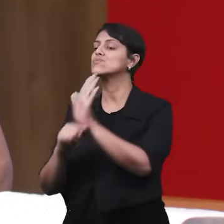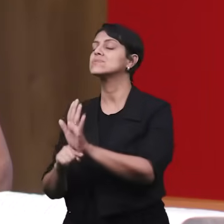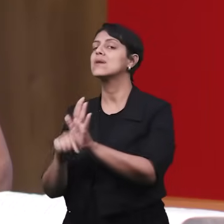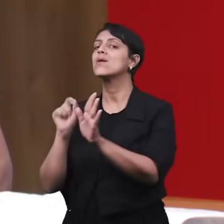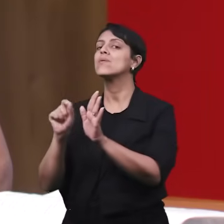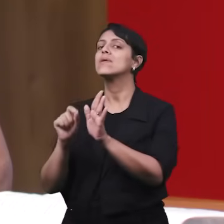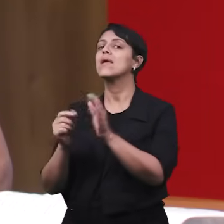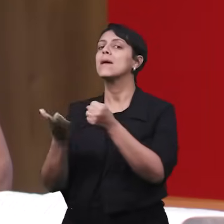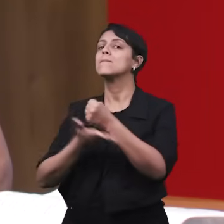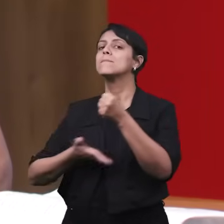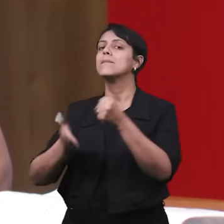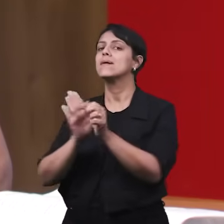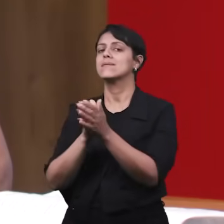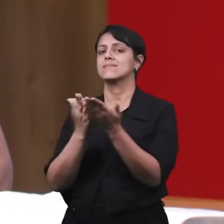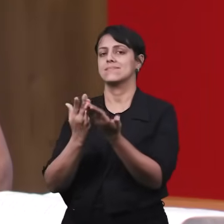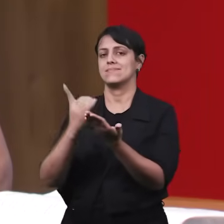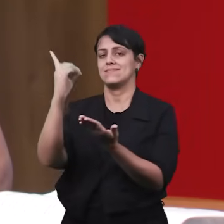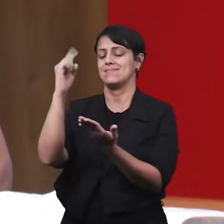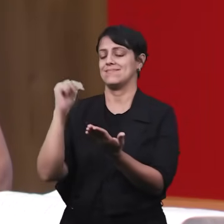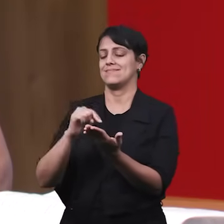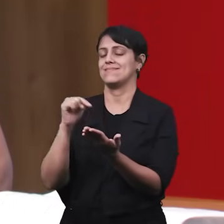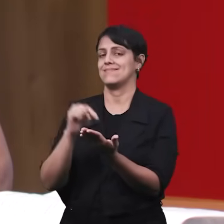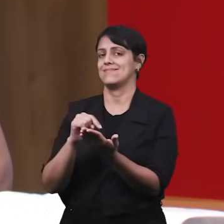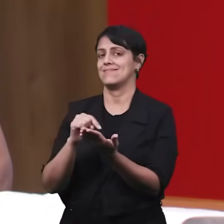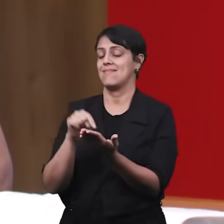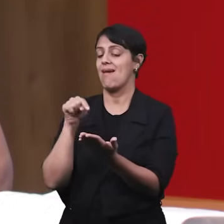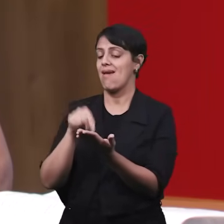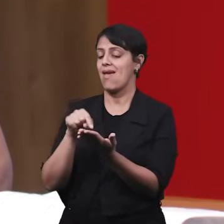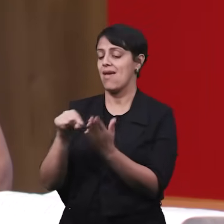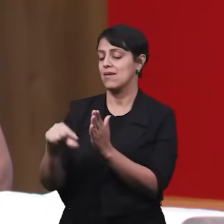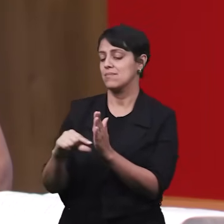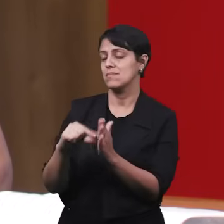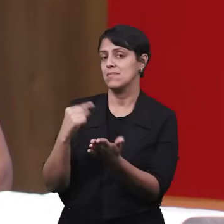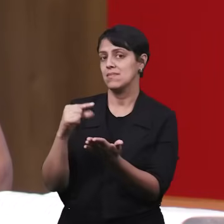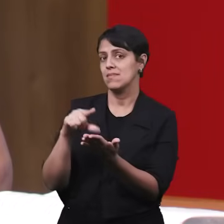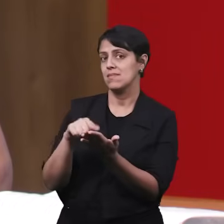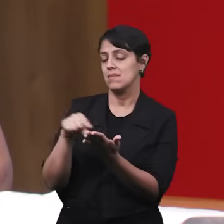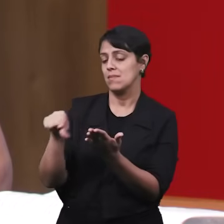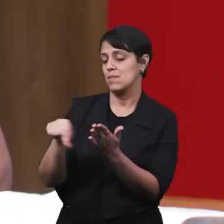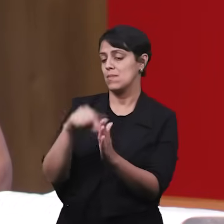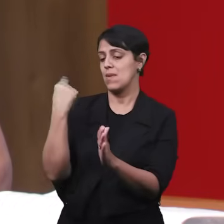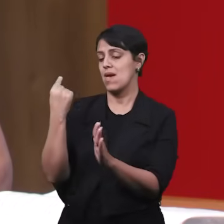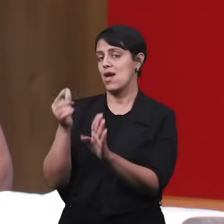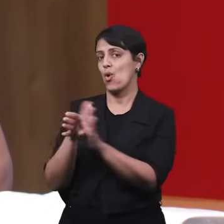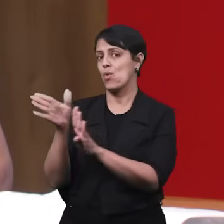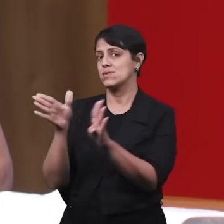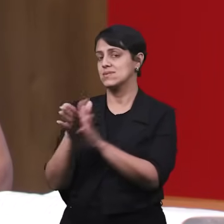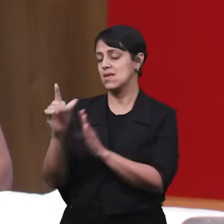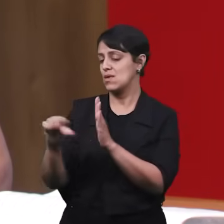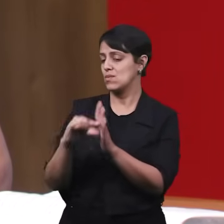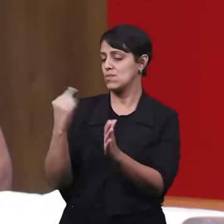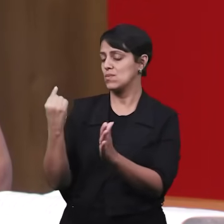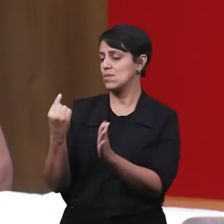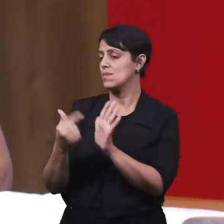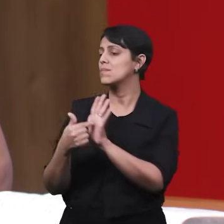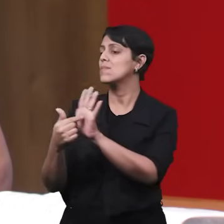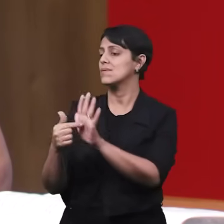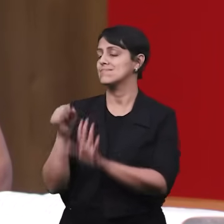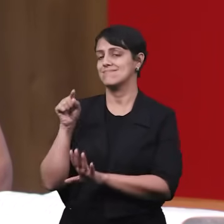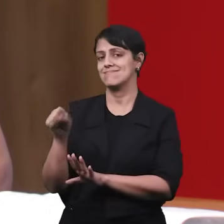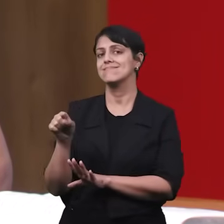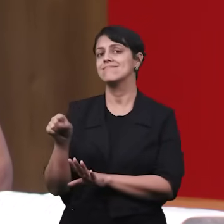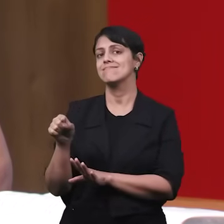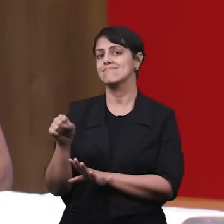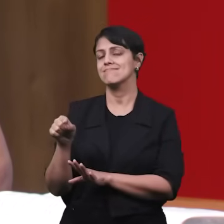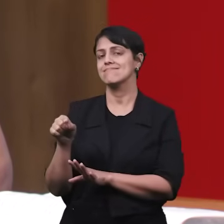palavra. A palavra nos traz muitas experiências de momentos onde havia necessidade de uma direção, de uma palavra, e o